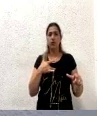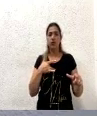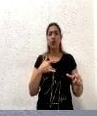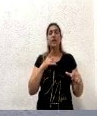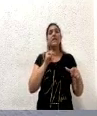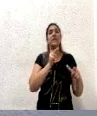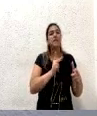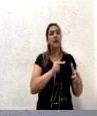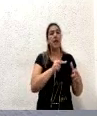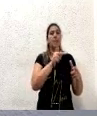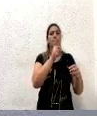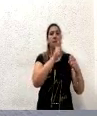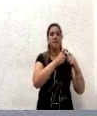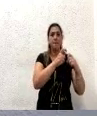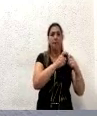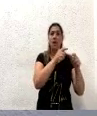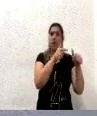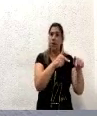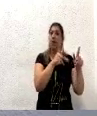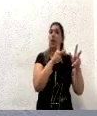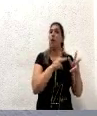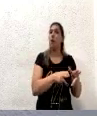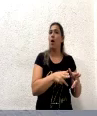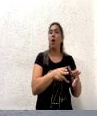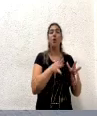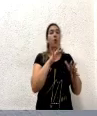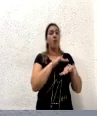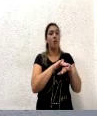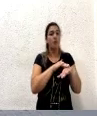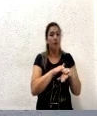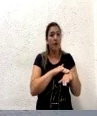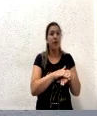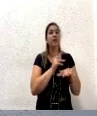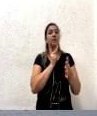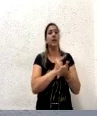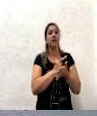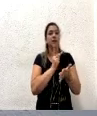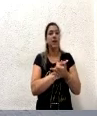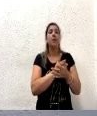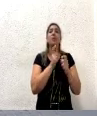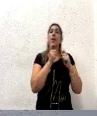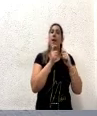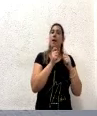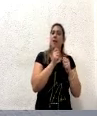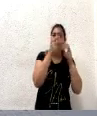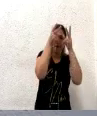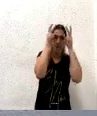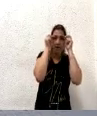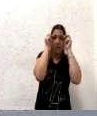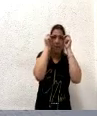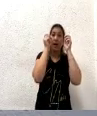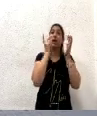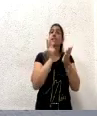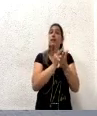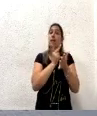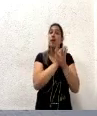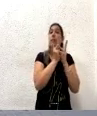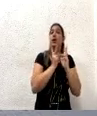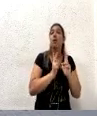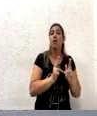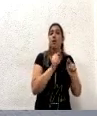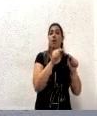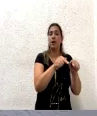lá, está fixo, a gente sabe que conversou, que está alerta, é a enfermeira X, é a enfermeira Y, está lá. Na UPA, a gente tem